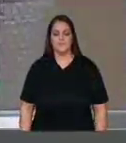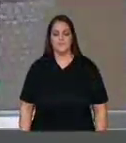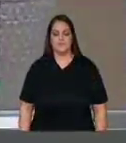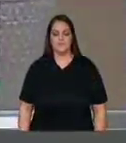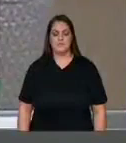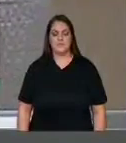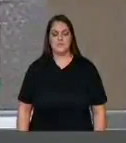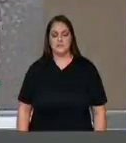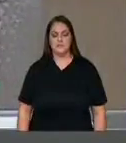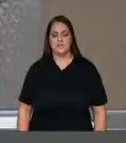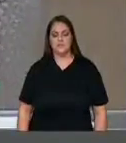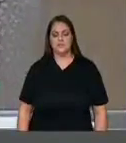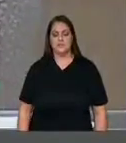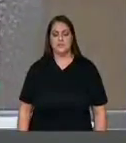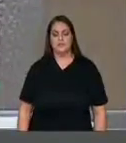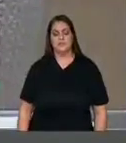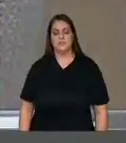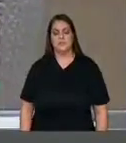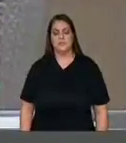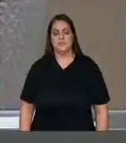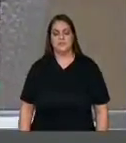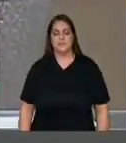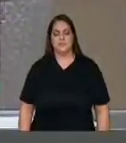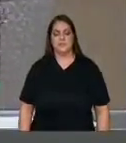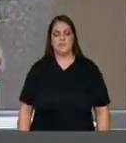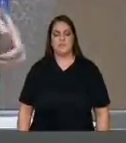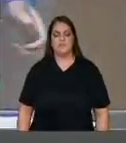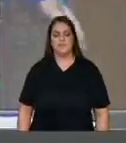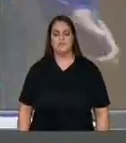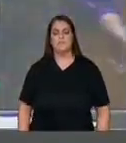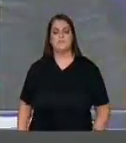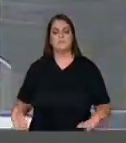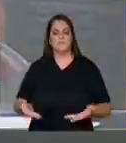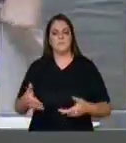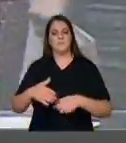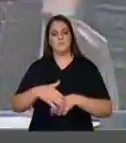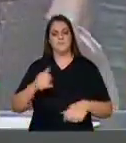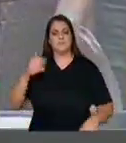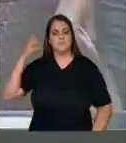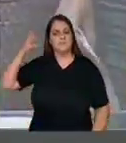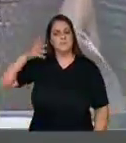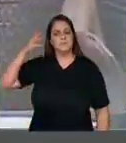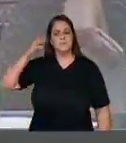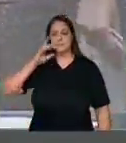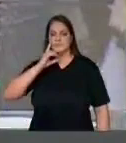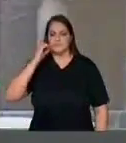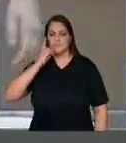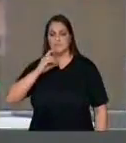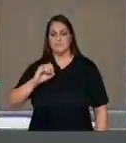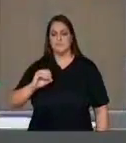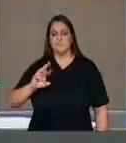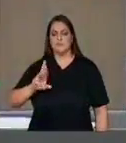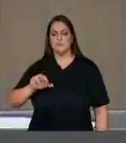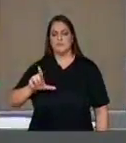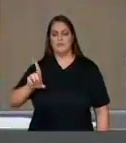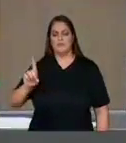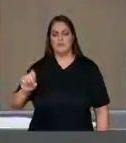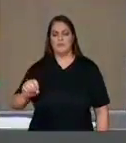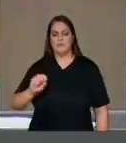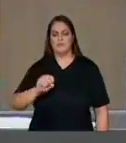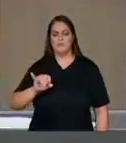Passamos, nesse momento, a palavra ao autor do requerimento, deputado Orlando